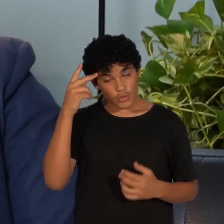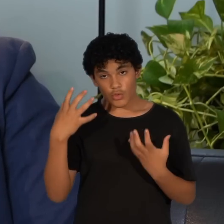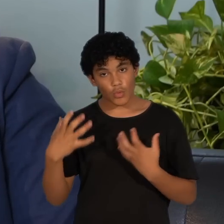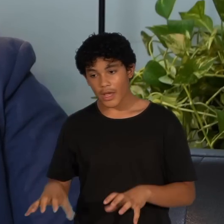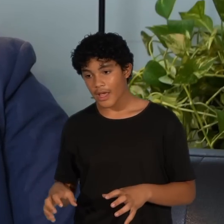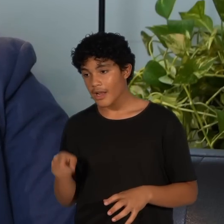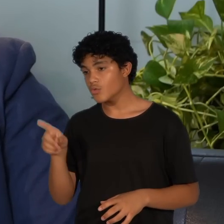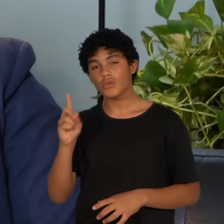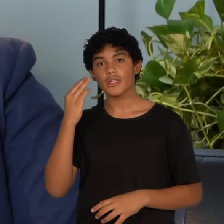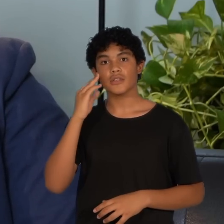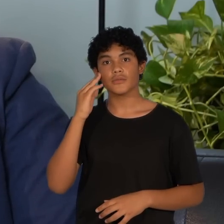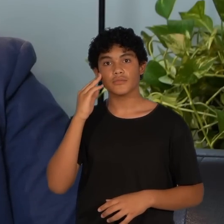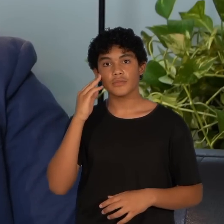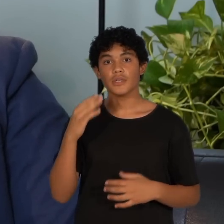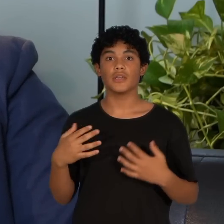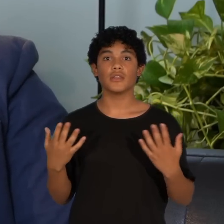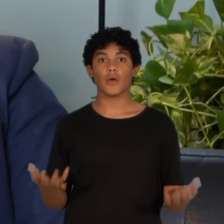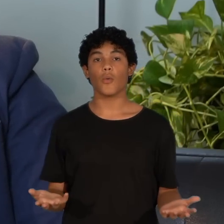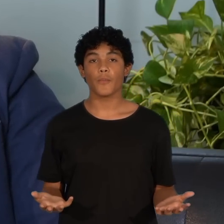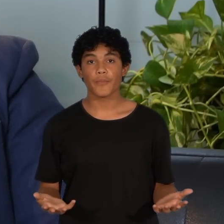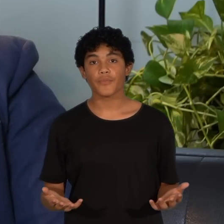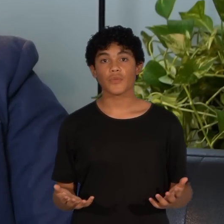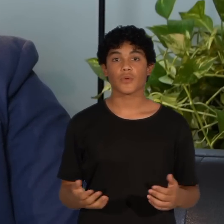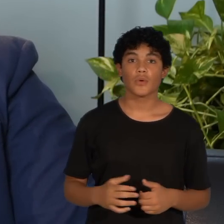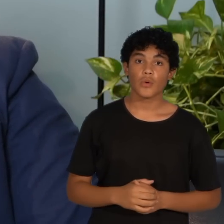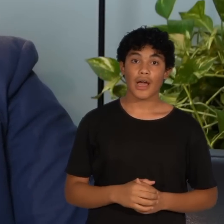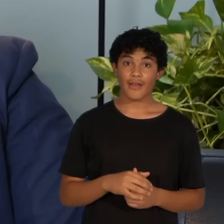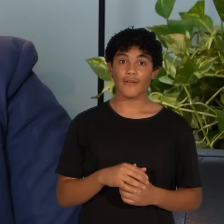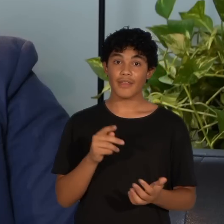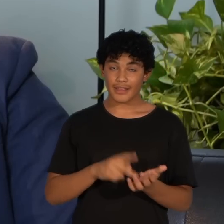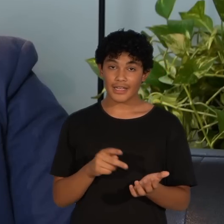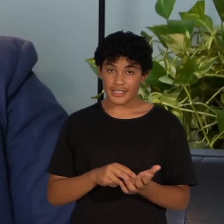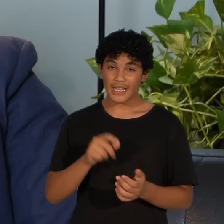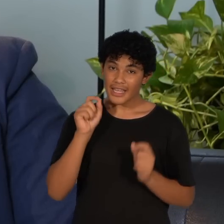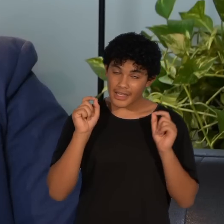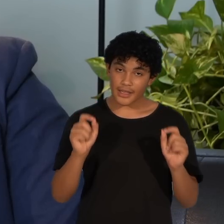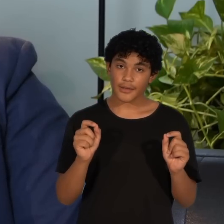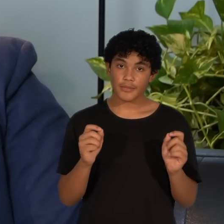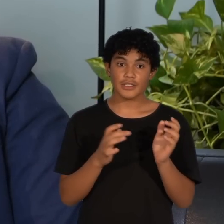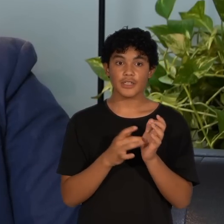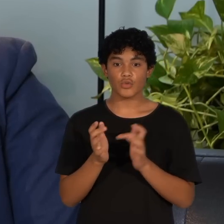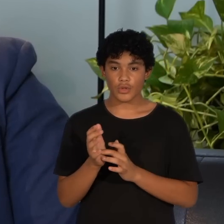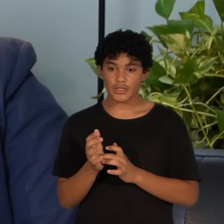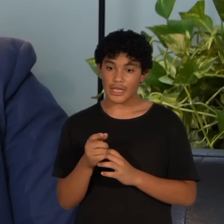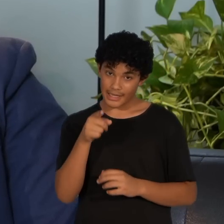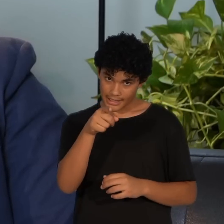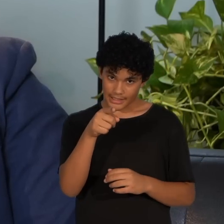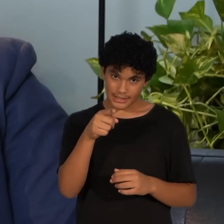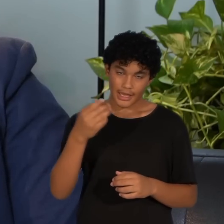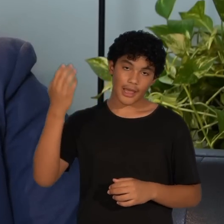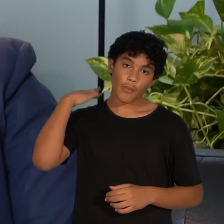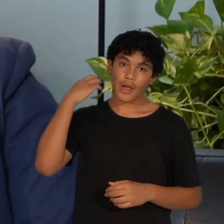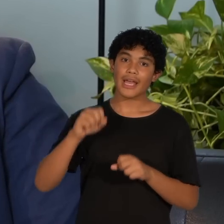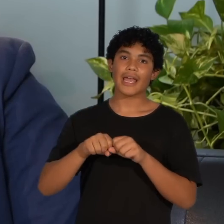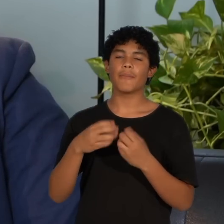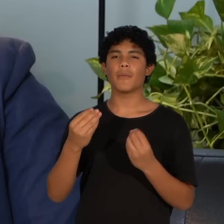mais poderoso na vida delas, né? Uhum. Então, o fato é que Jesus quebra muitos